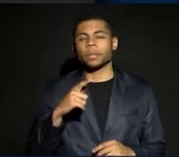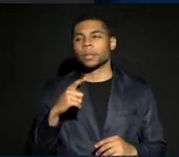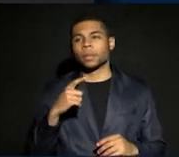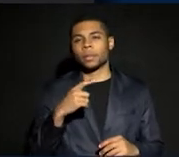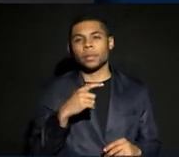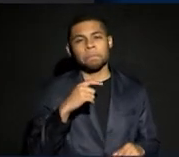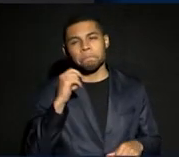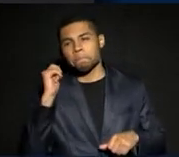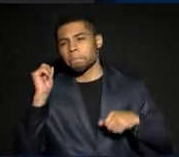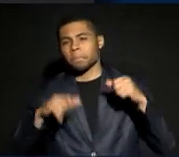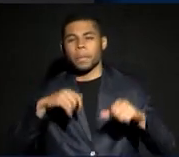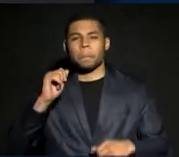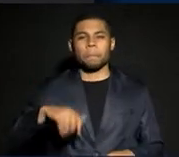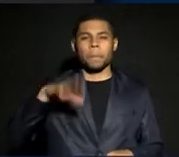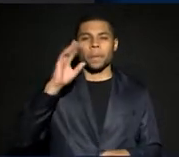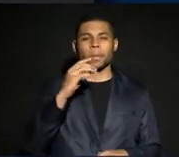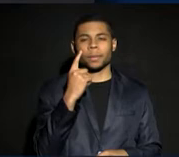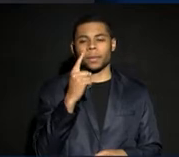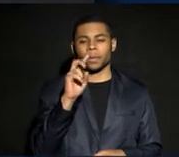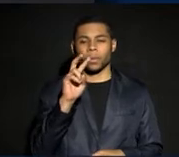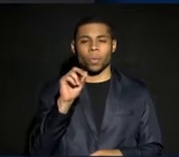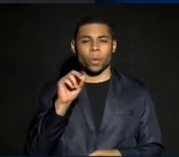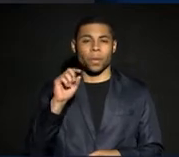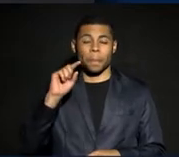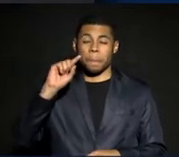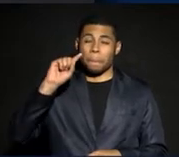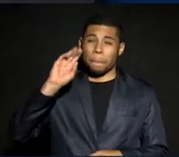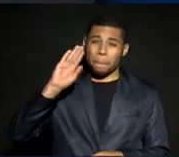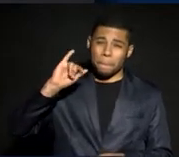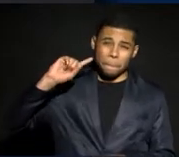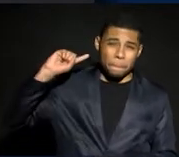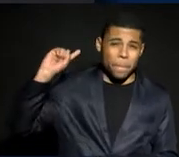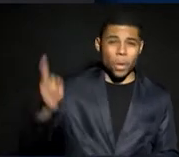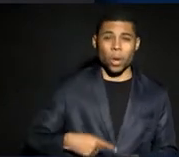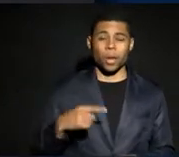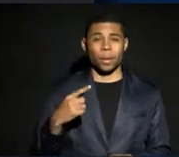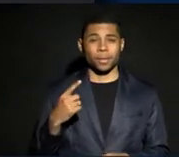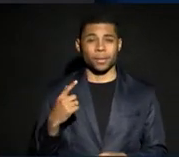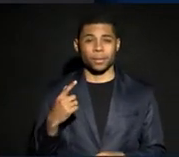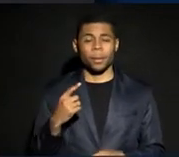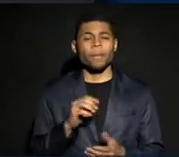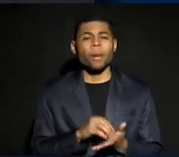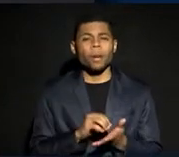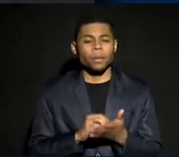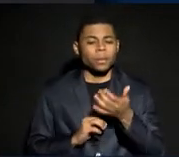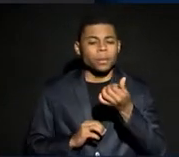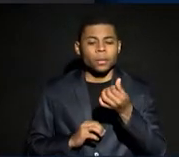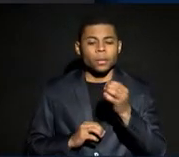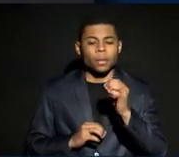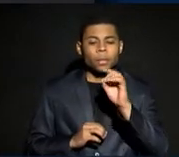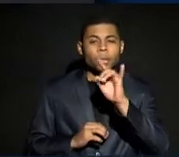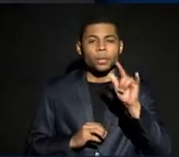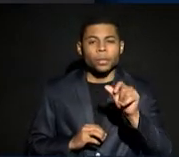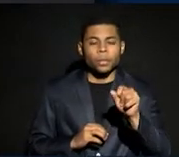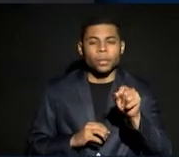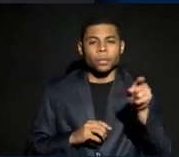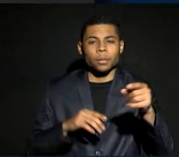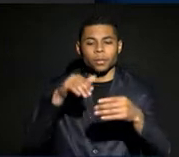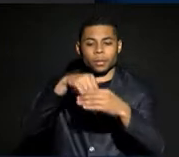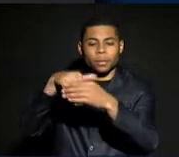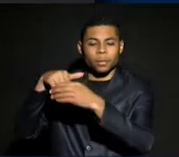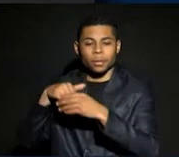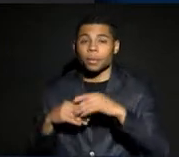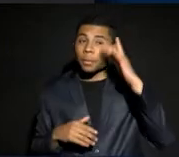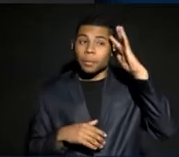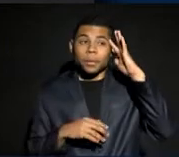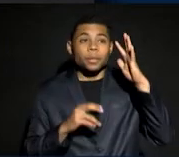farra de mais de 150 bilhões de reais, faltando 60 dias para a eleição. Imagina se a moda